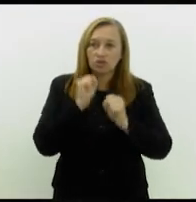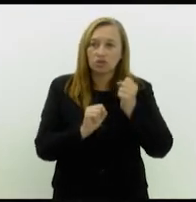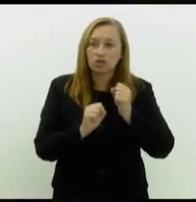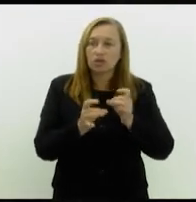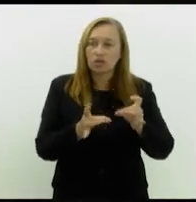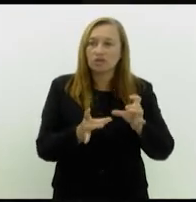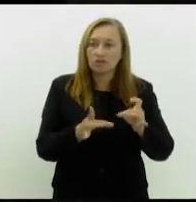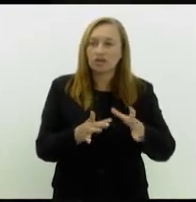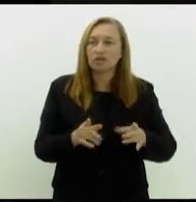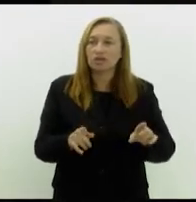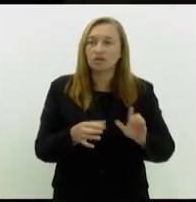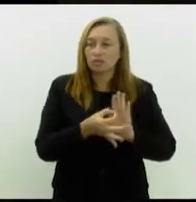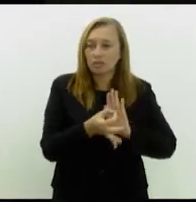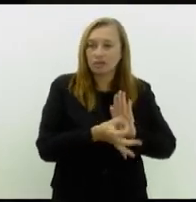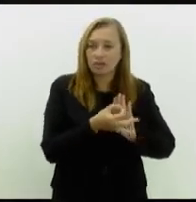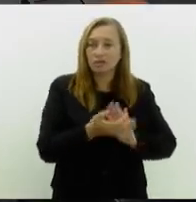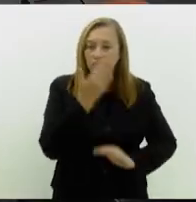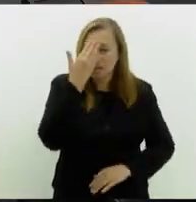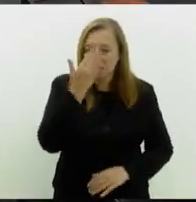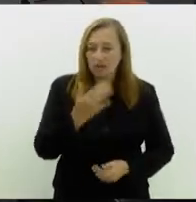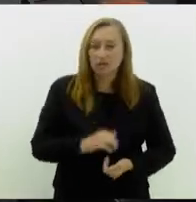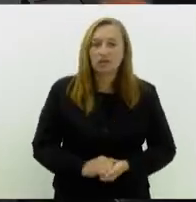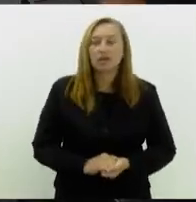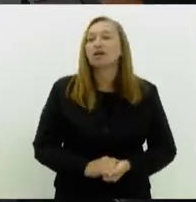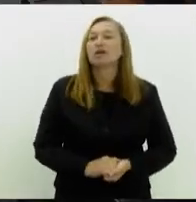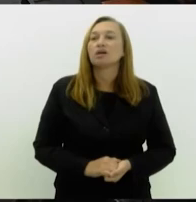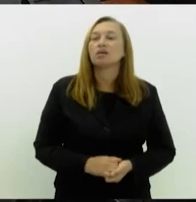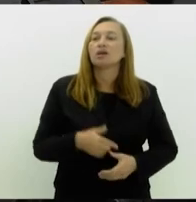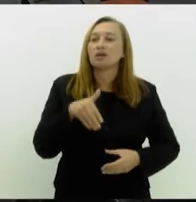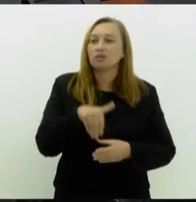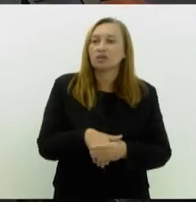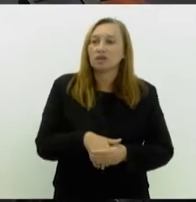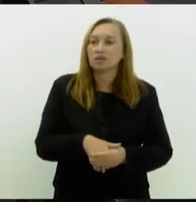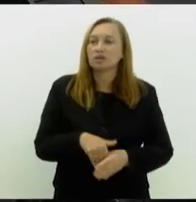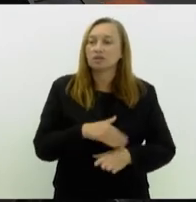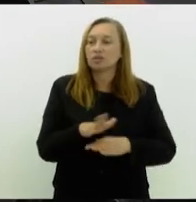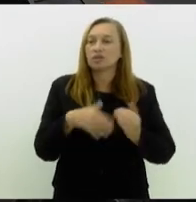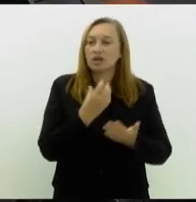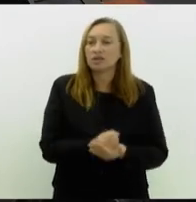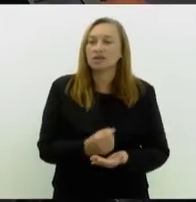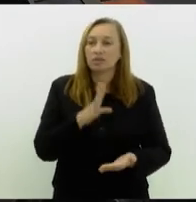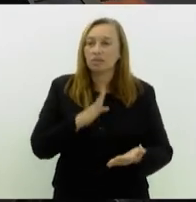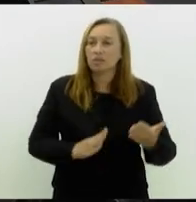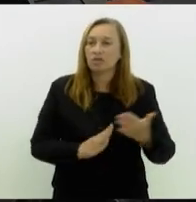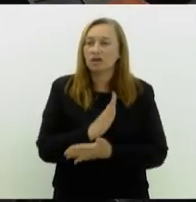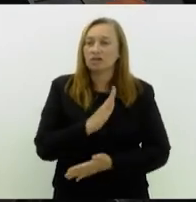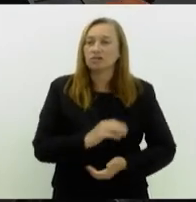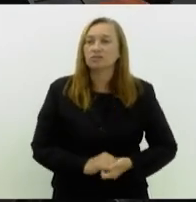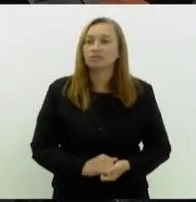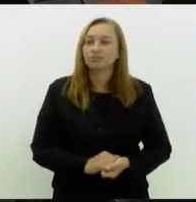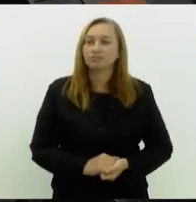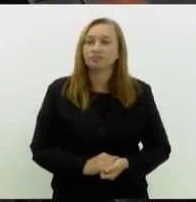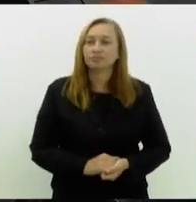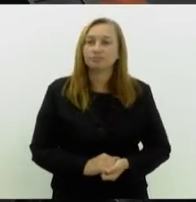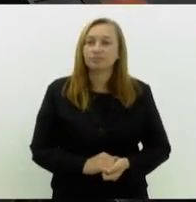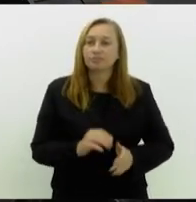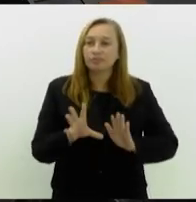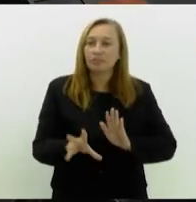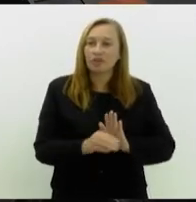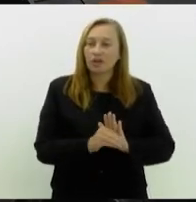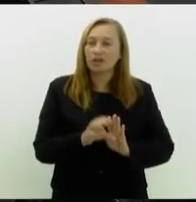parecerista faremos isso em votação senhores que aprova permane como estão aprovado as emendas